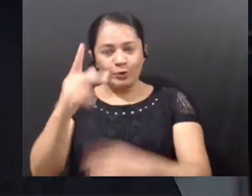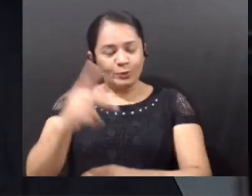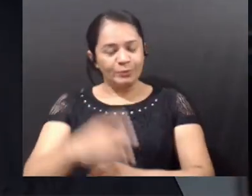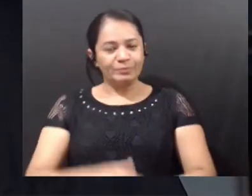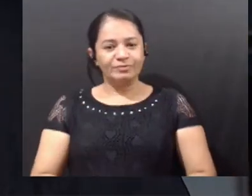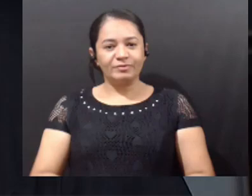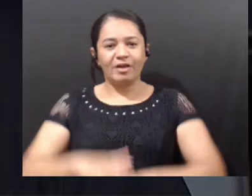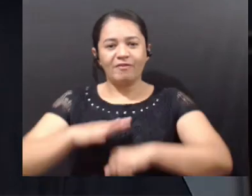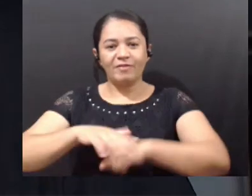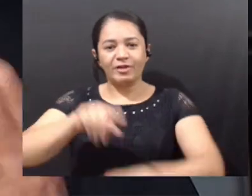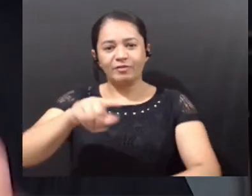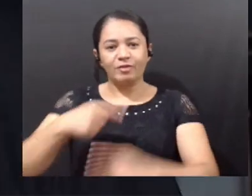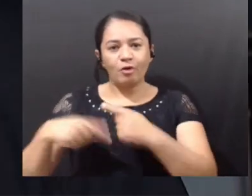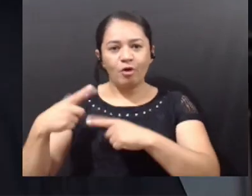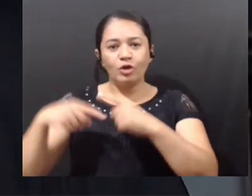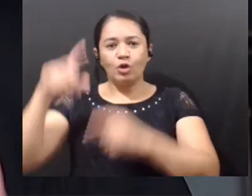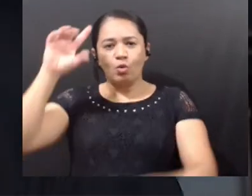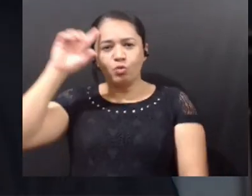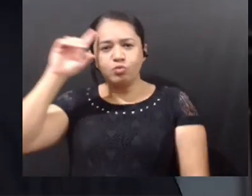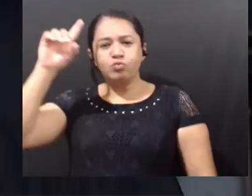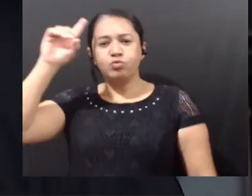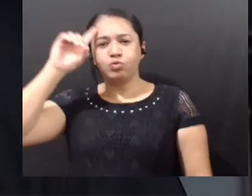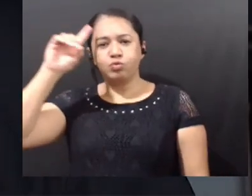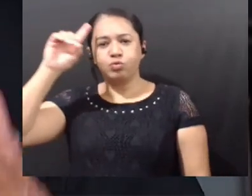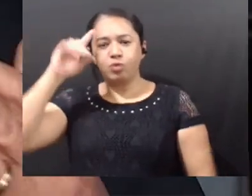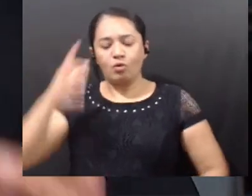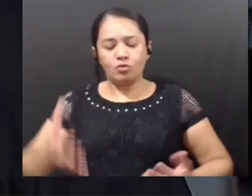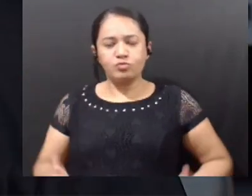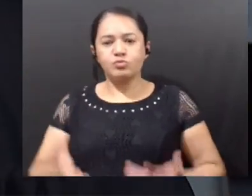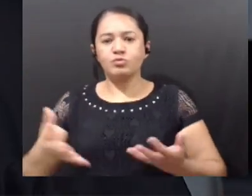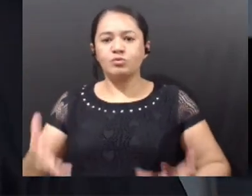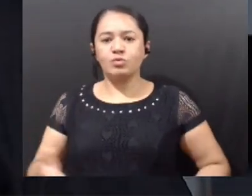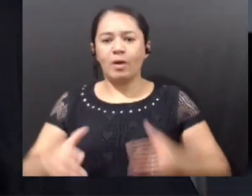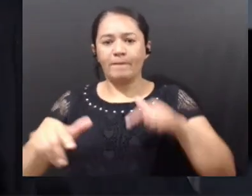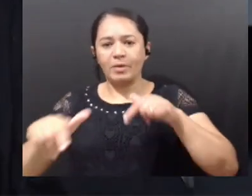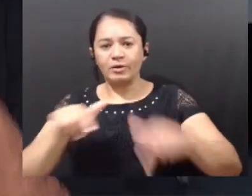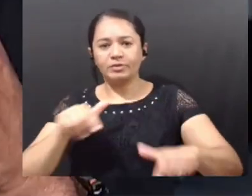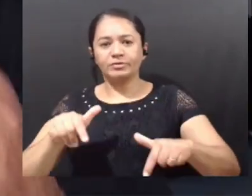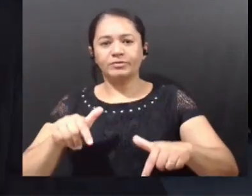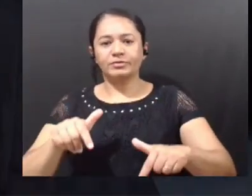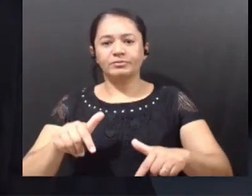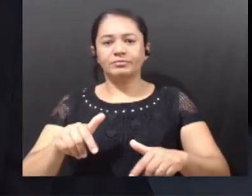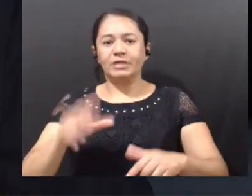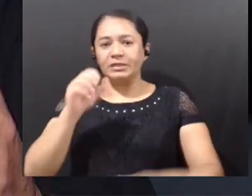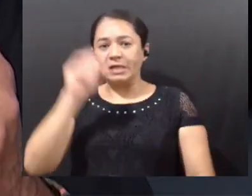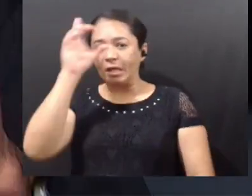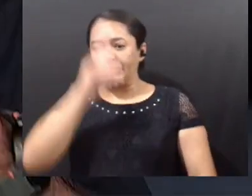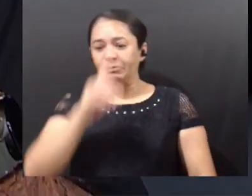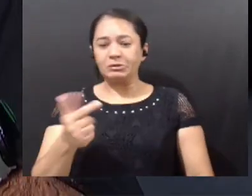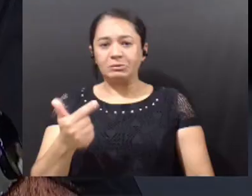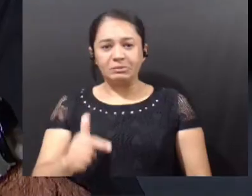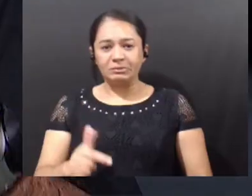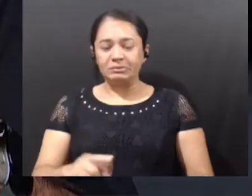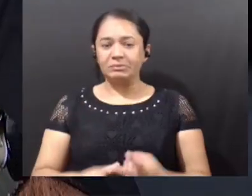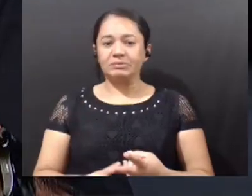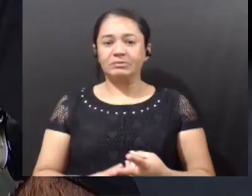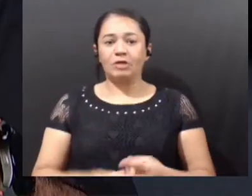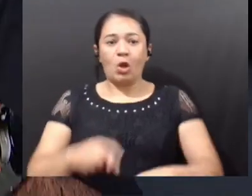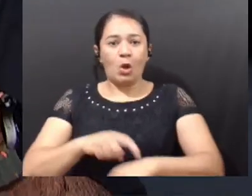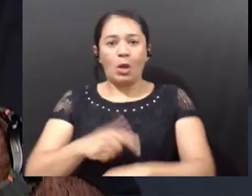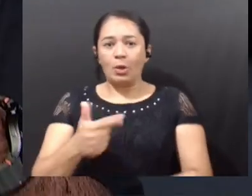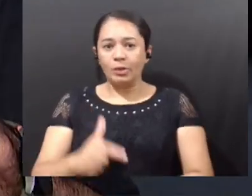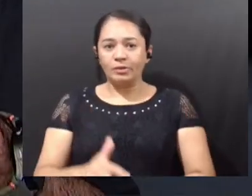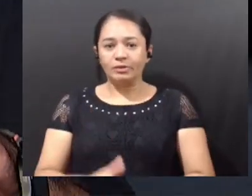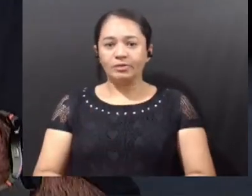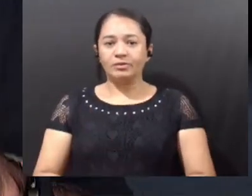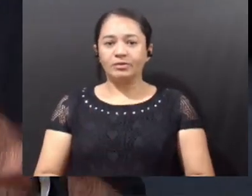levante todos os dias motivado para o trabalho, não tem fim de semana, não tem horário, sua